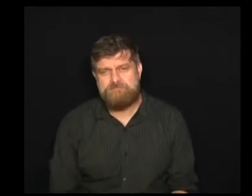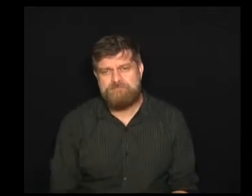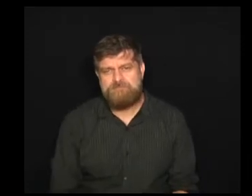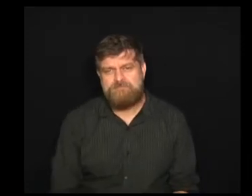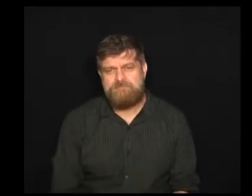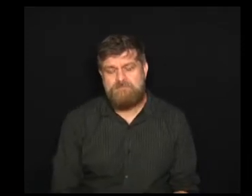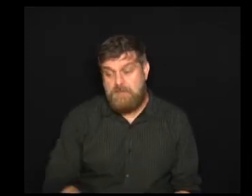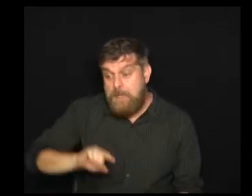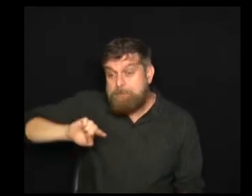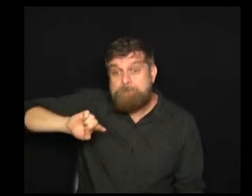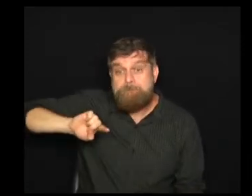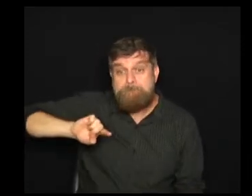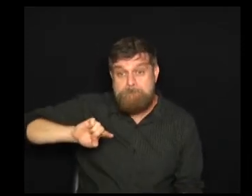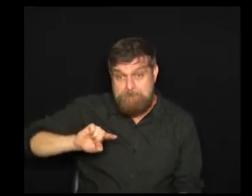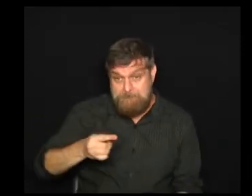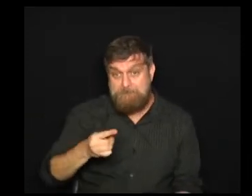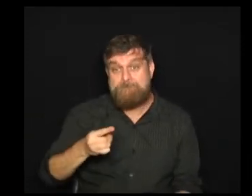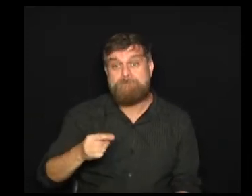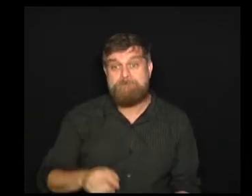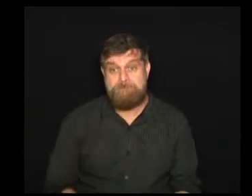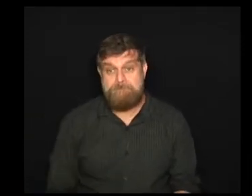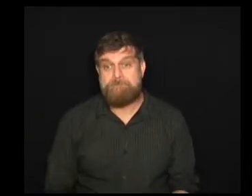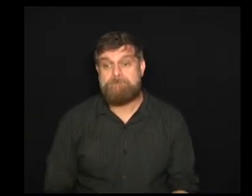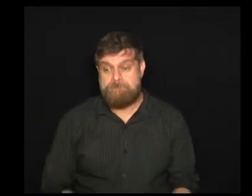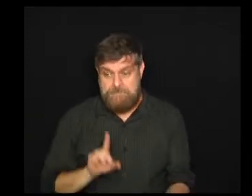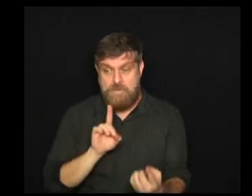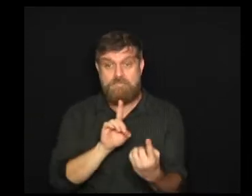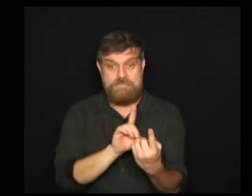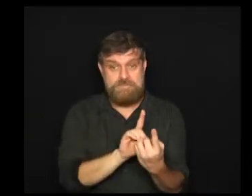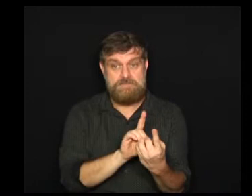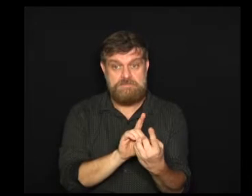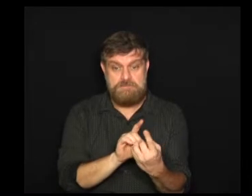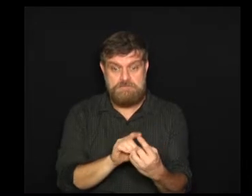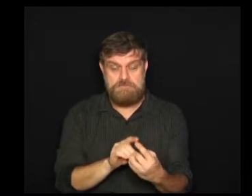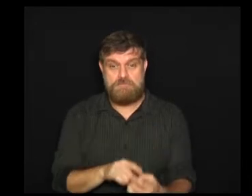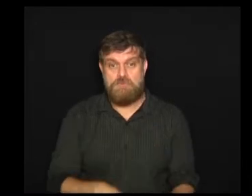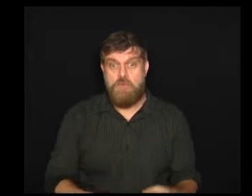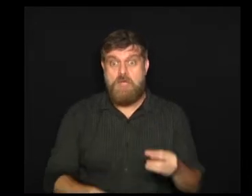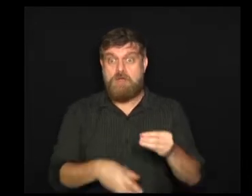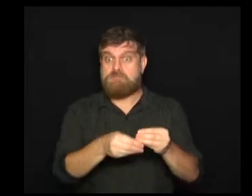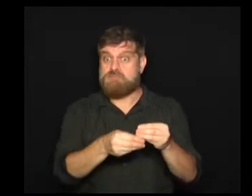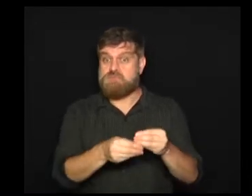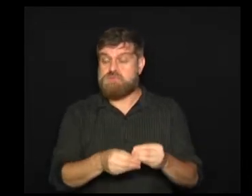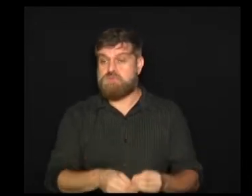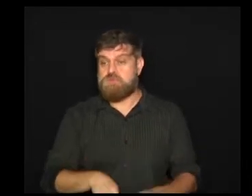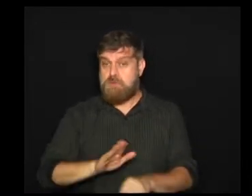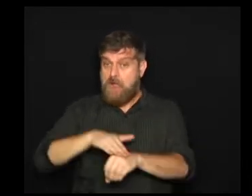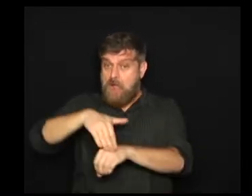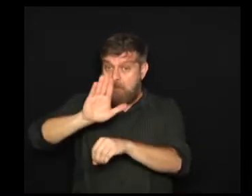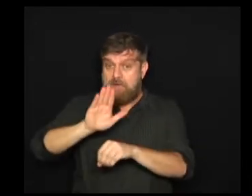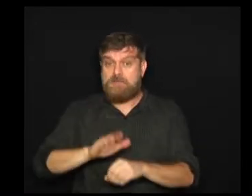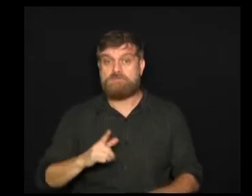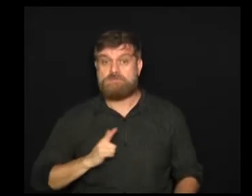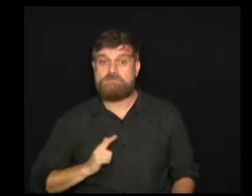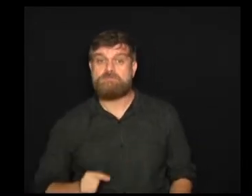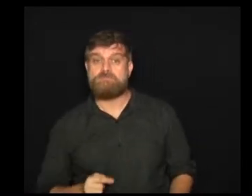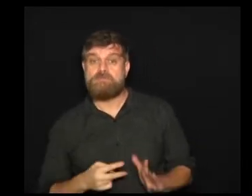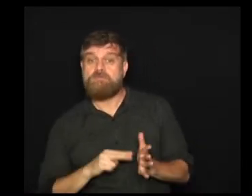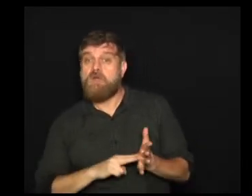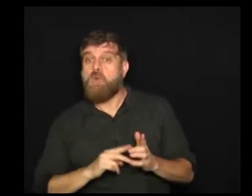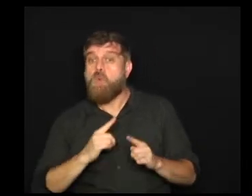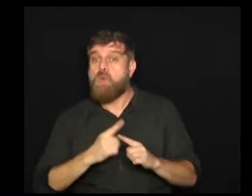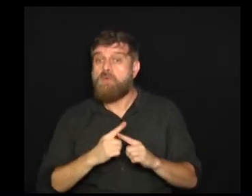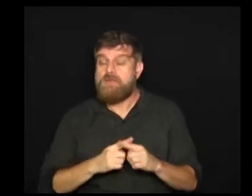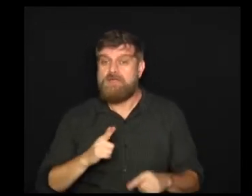mais de 1.000 atendimentos, né? 1.600 para 2.700, foram aí 1.000 atendimentos praticamente a mais, e isso se deu por conta